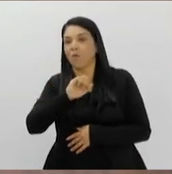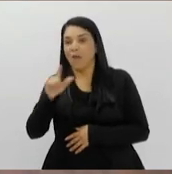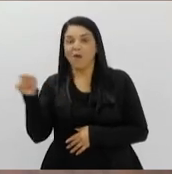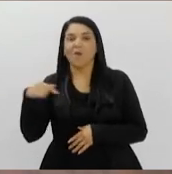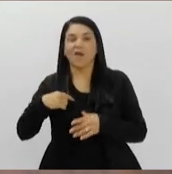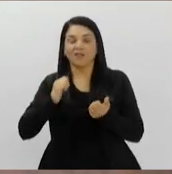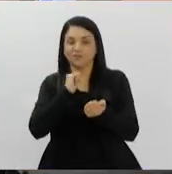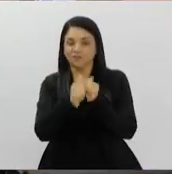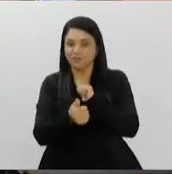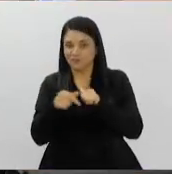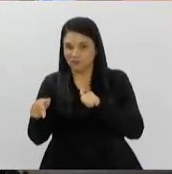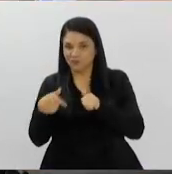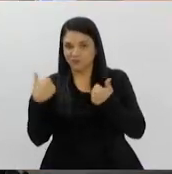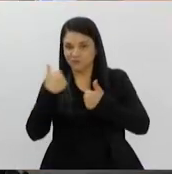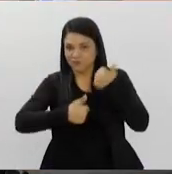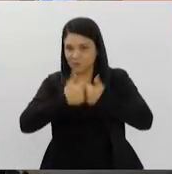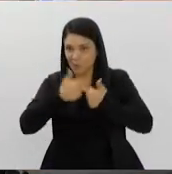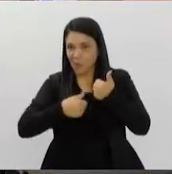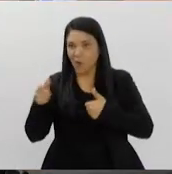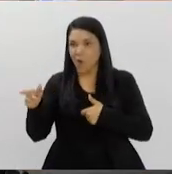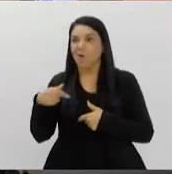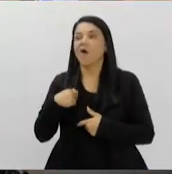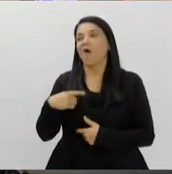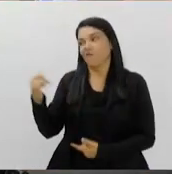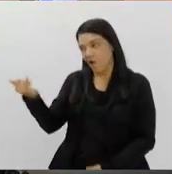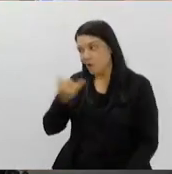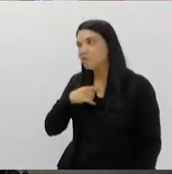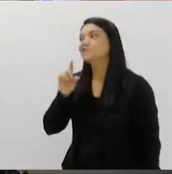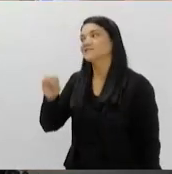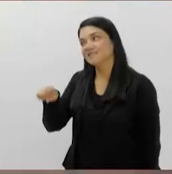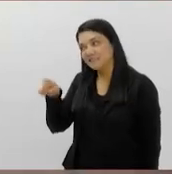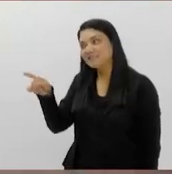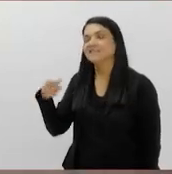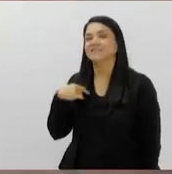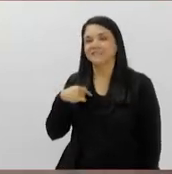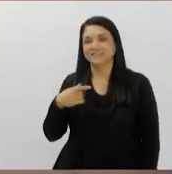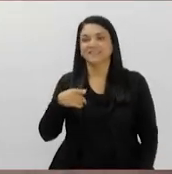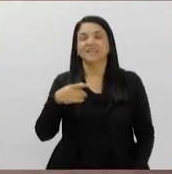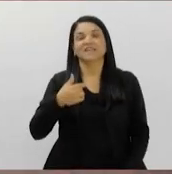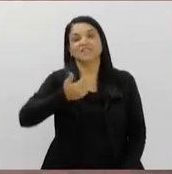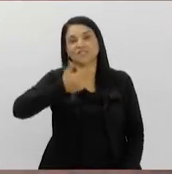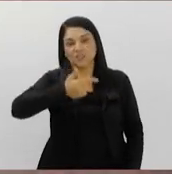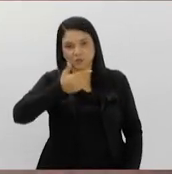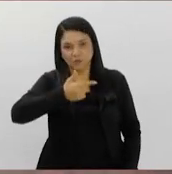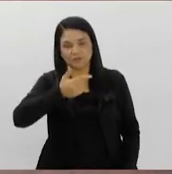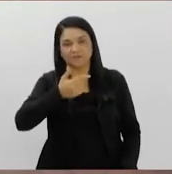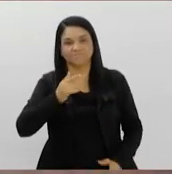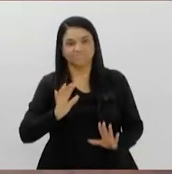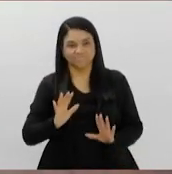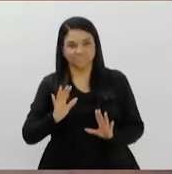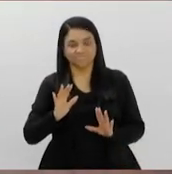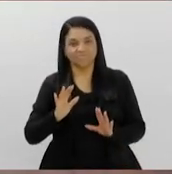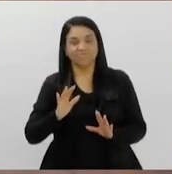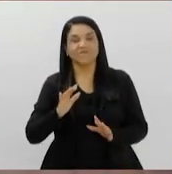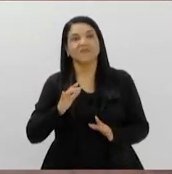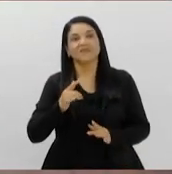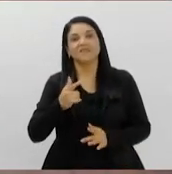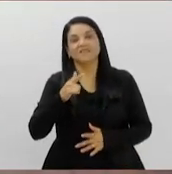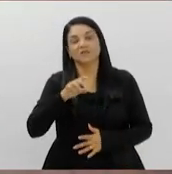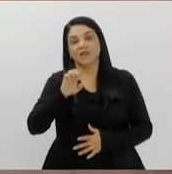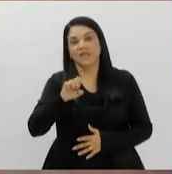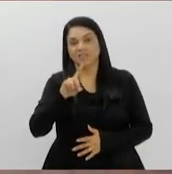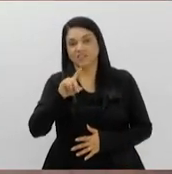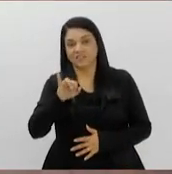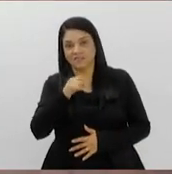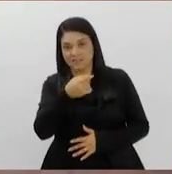sim. Ó, tudo fora de graça. Mas ó, mais uma vez quero agradecer. Vai acontecer a segunda edição. A gente arrecadou 6 toneladas de